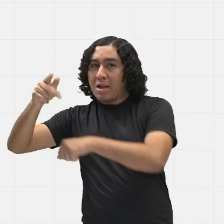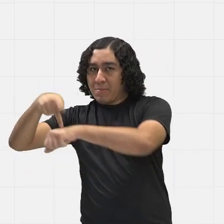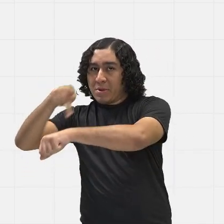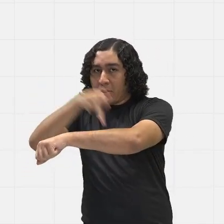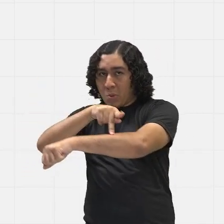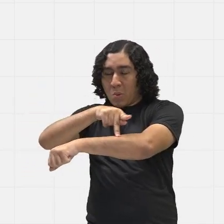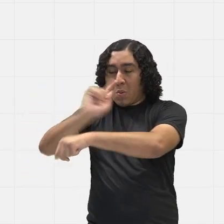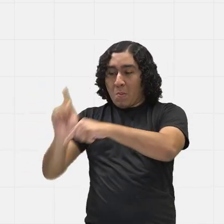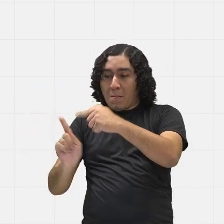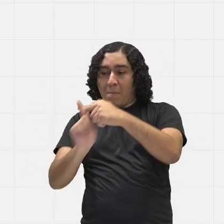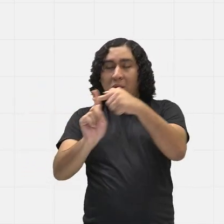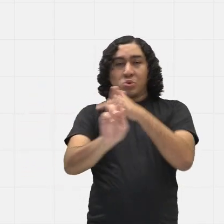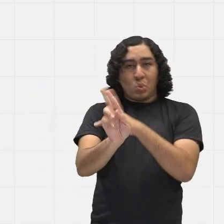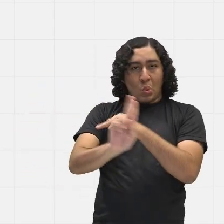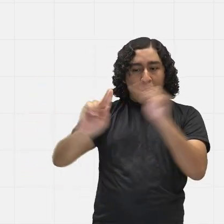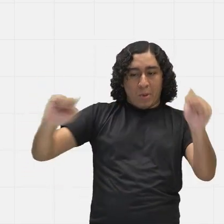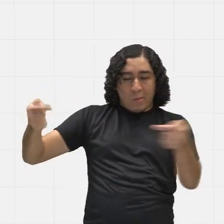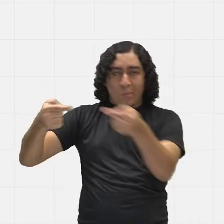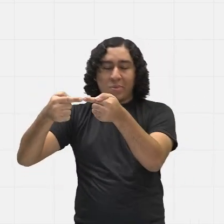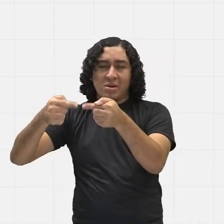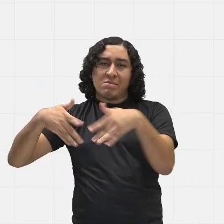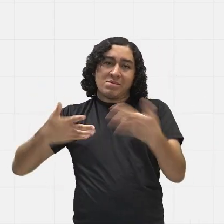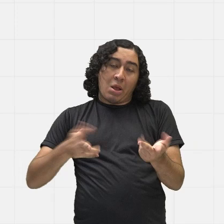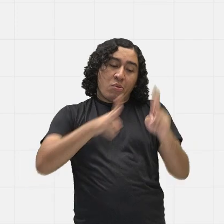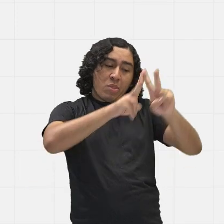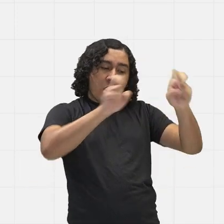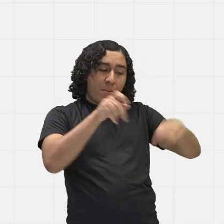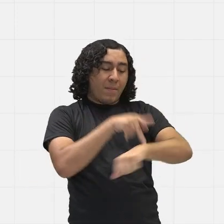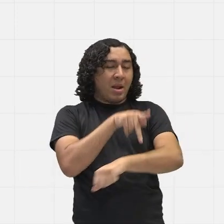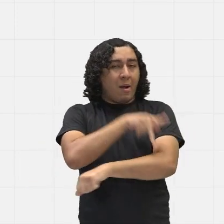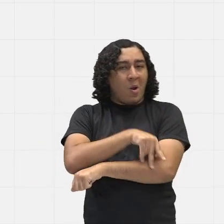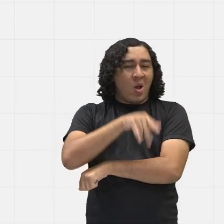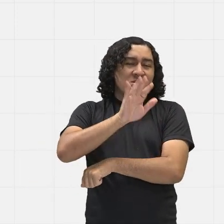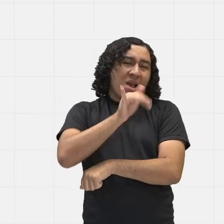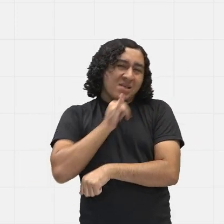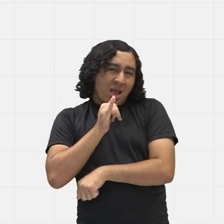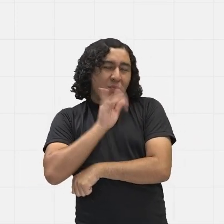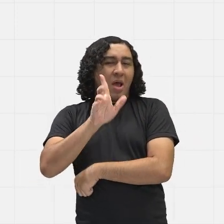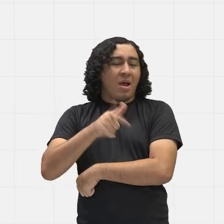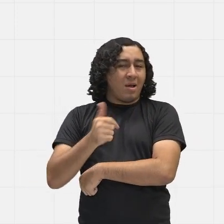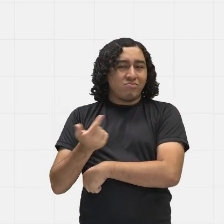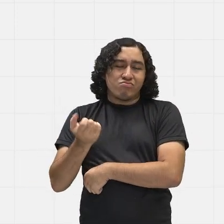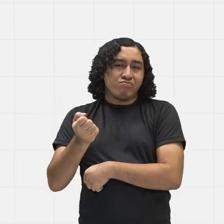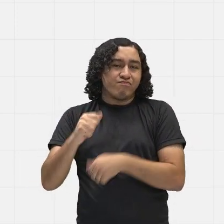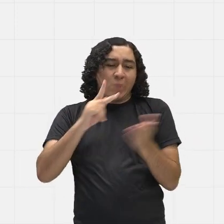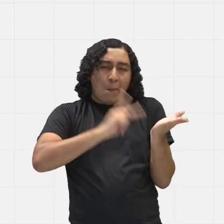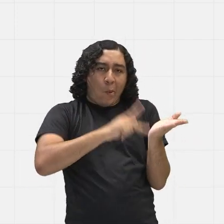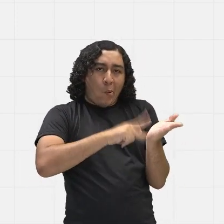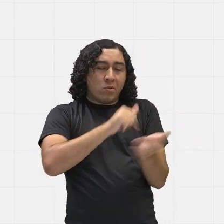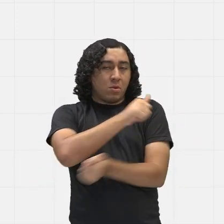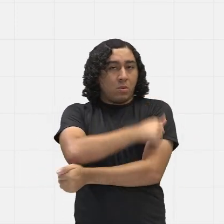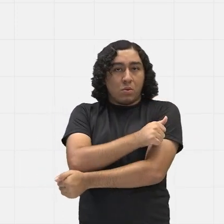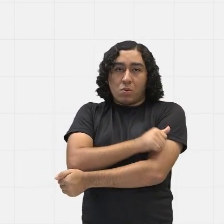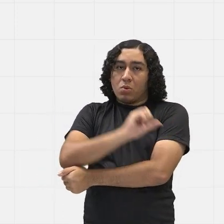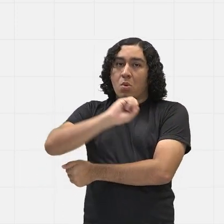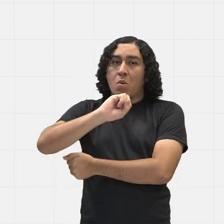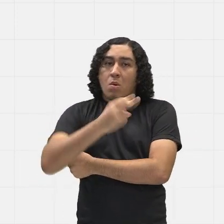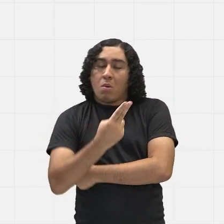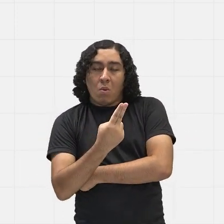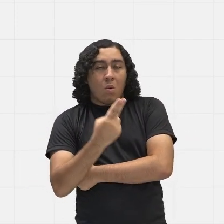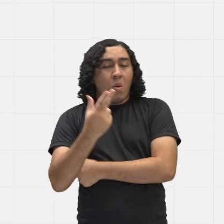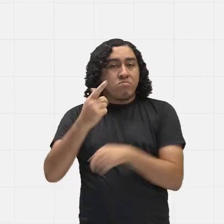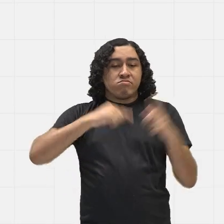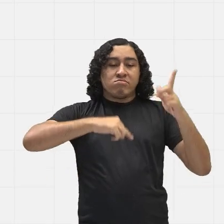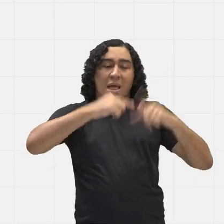responde pela sua série, tá bom? Assuntos pedagógicos referente à nota de aluno, ou não sei, referente a